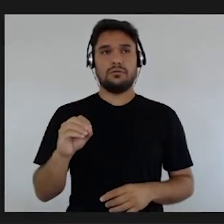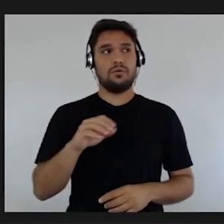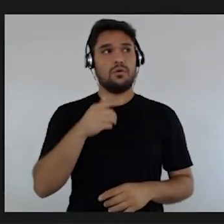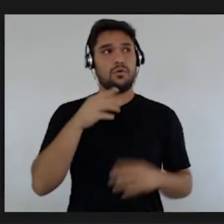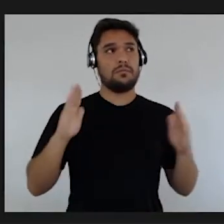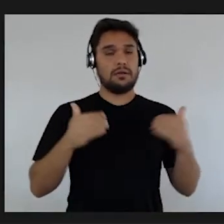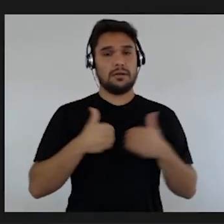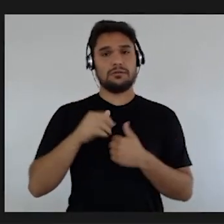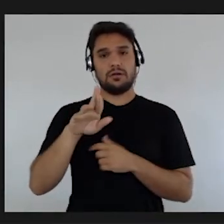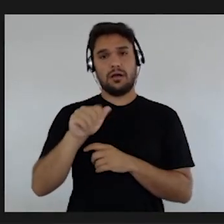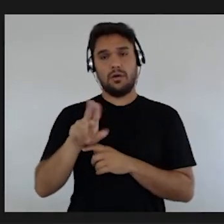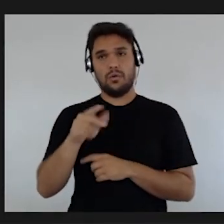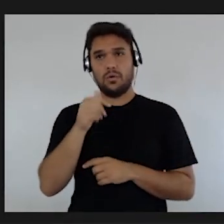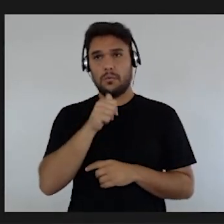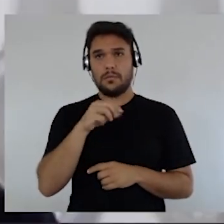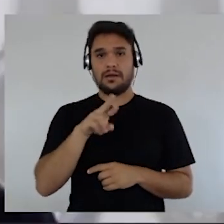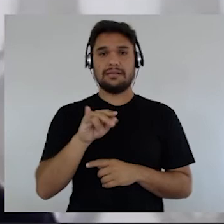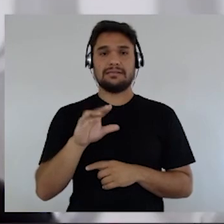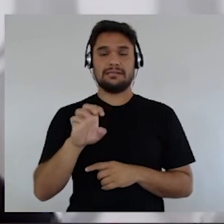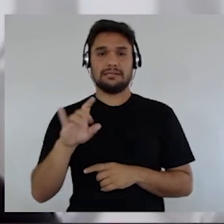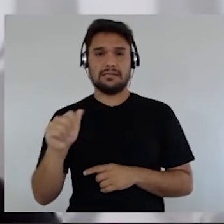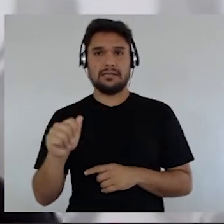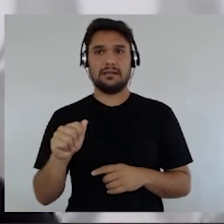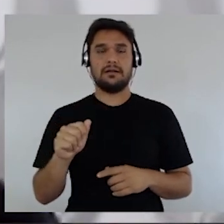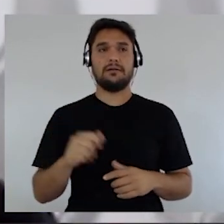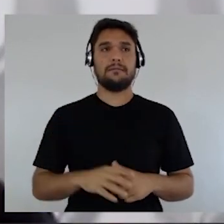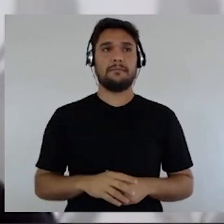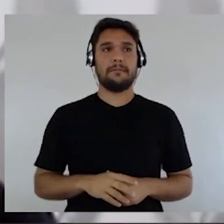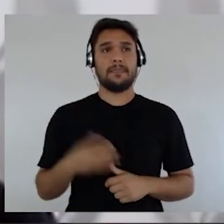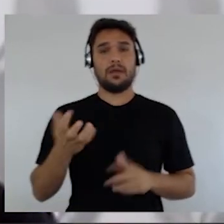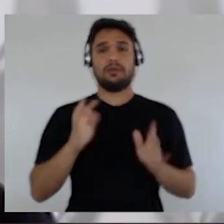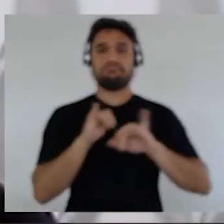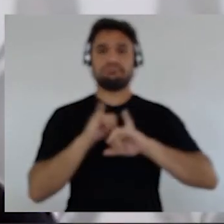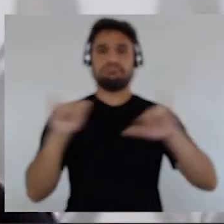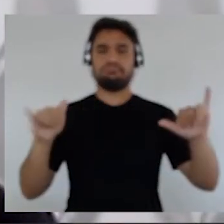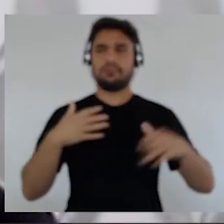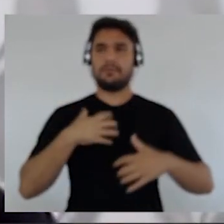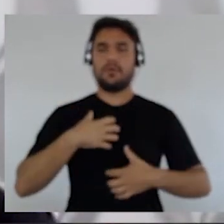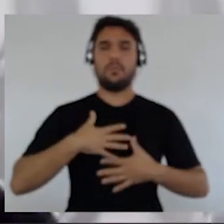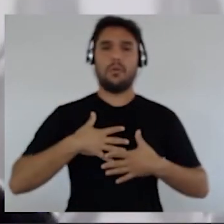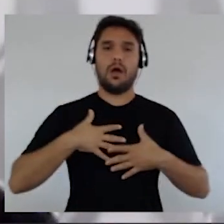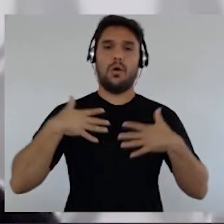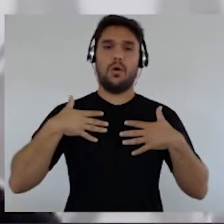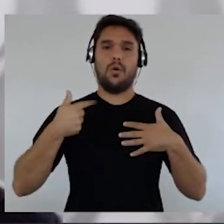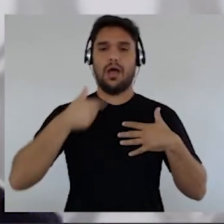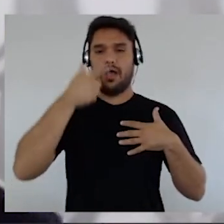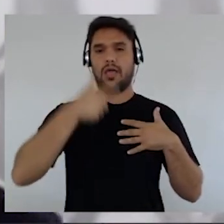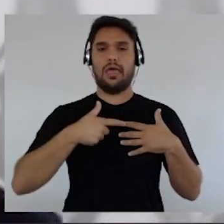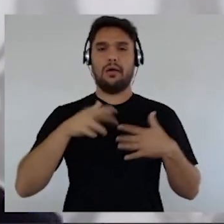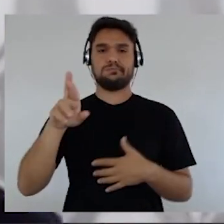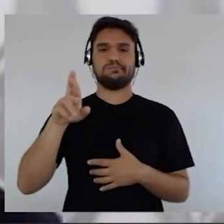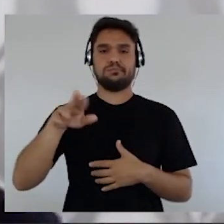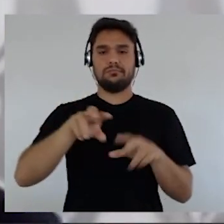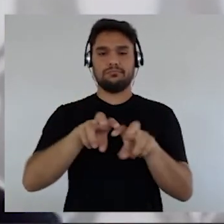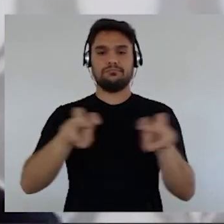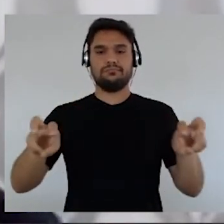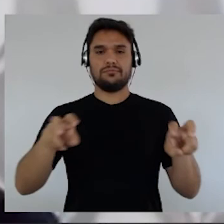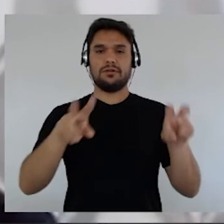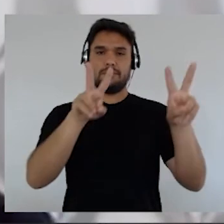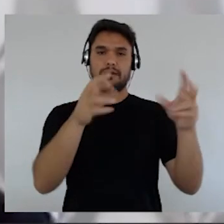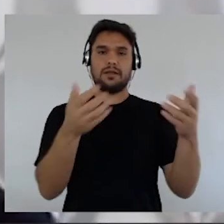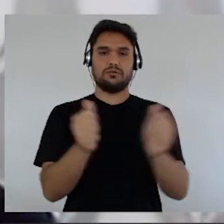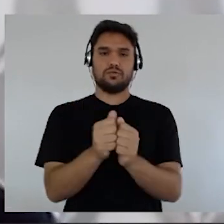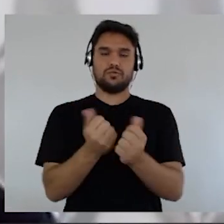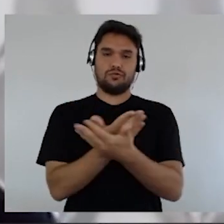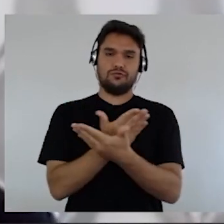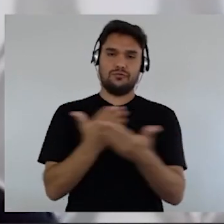Raul, da doutora Maria Cecília, e quero dizer que para mim foi uma honra ser moderadora deste painel com os